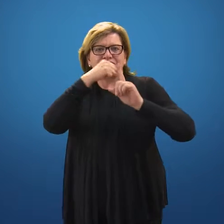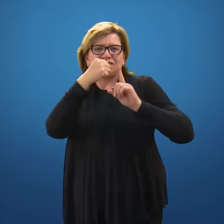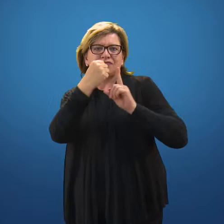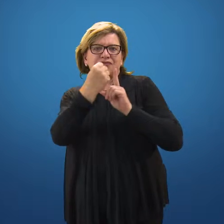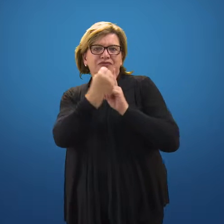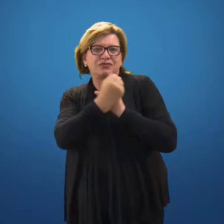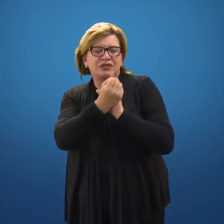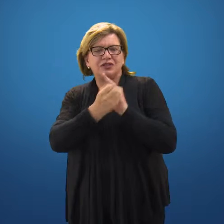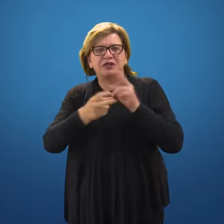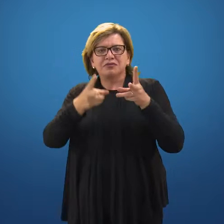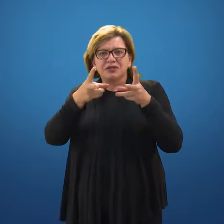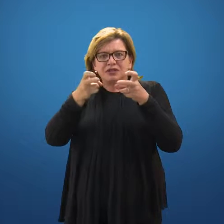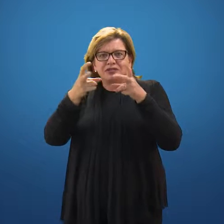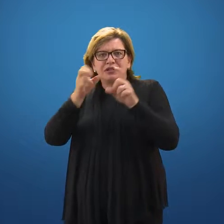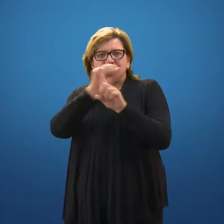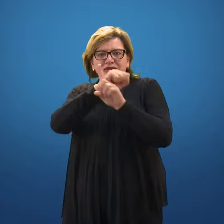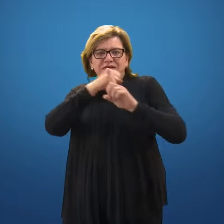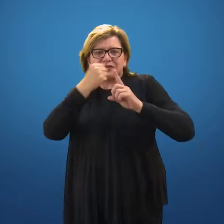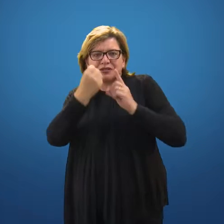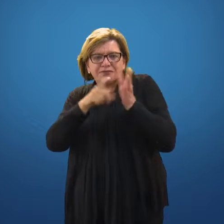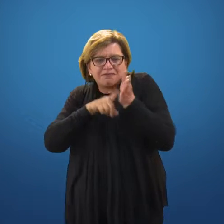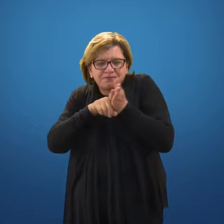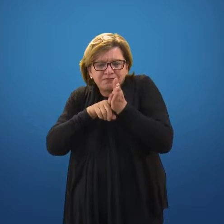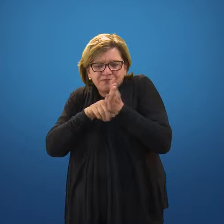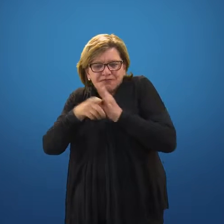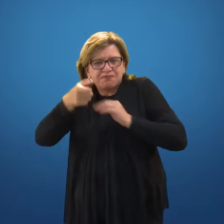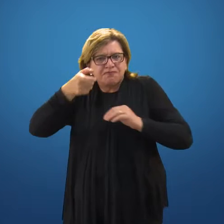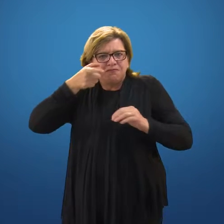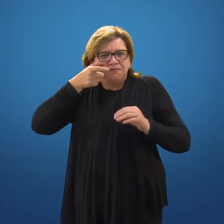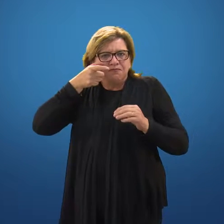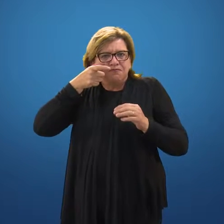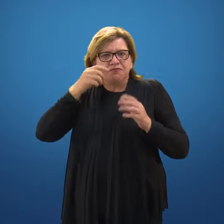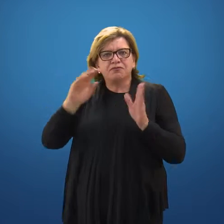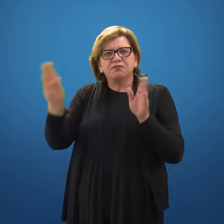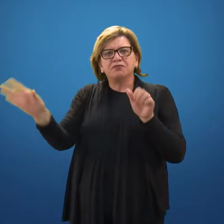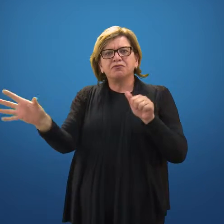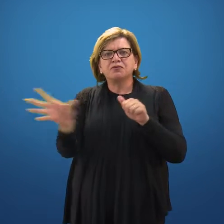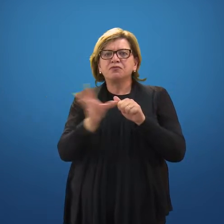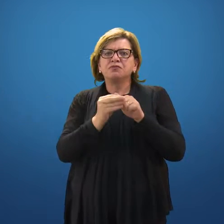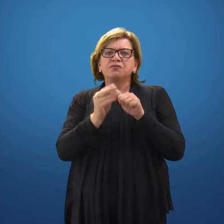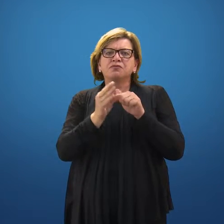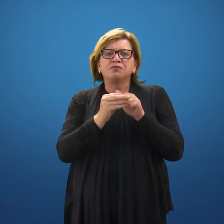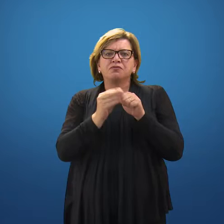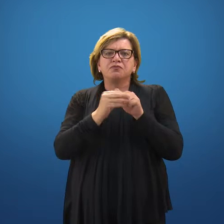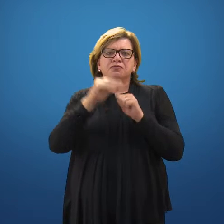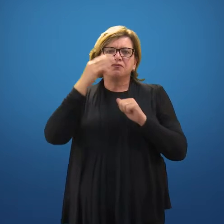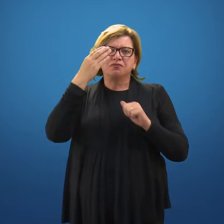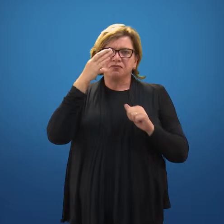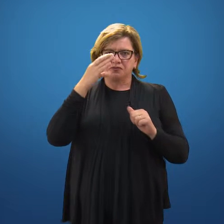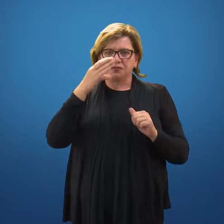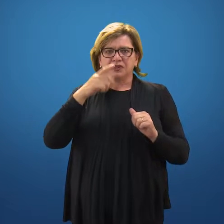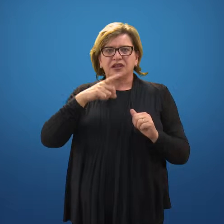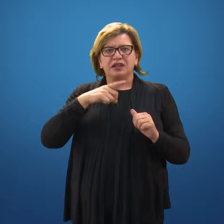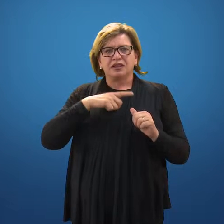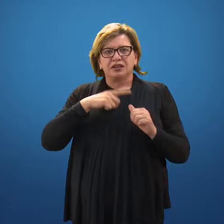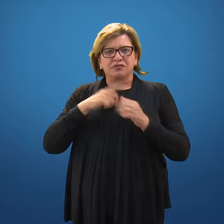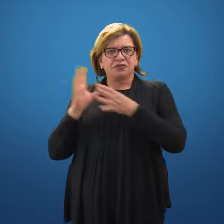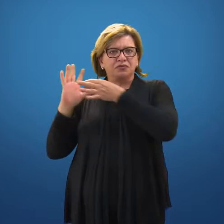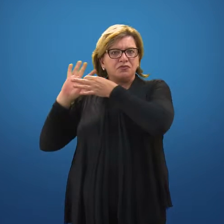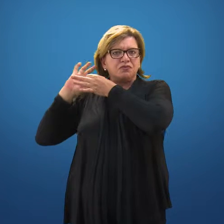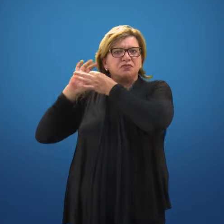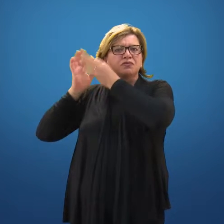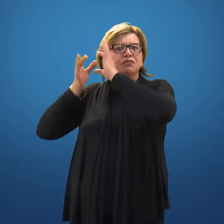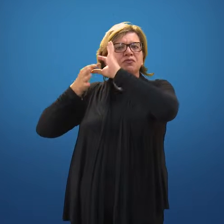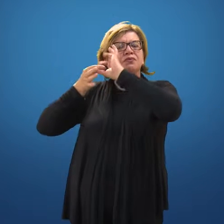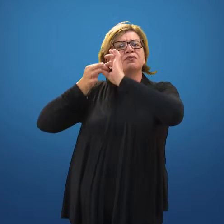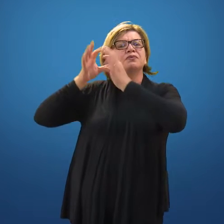identificar a sociedade enquanto um objeto de estudo do campo do conhecimento científico. Temos como contextualização